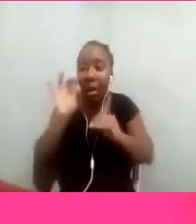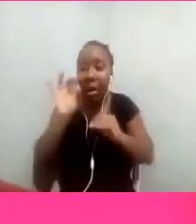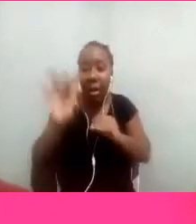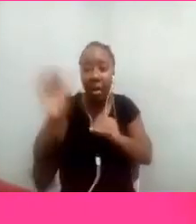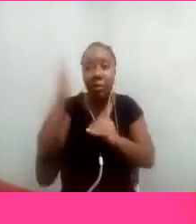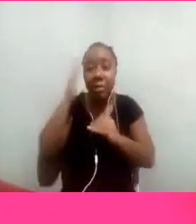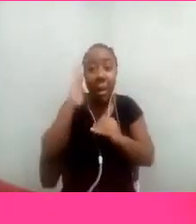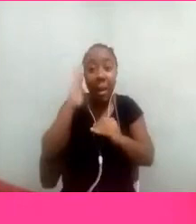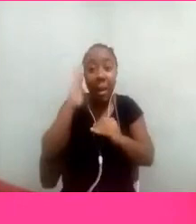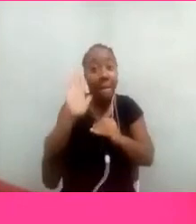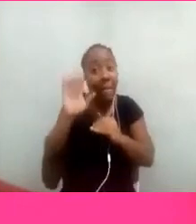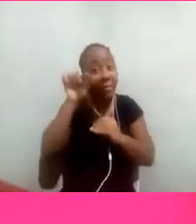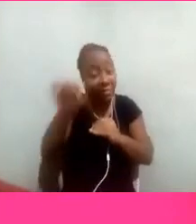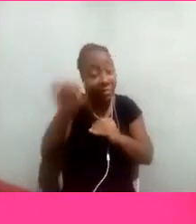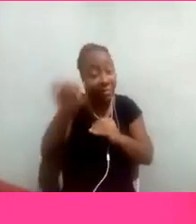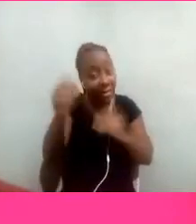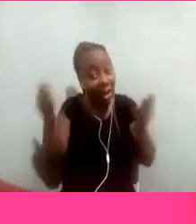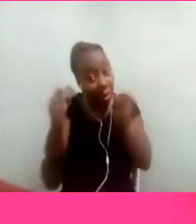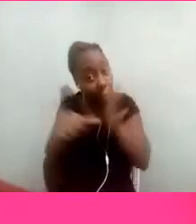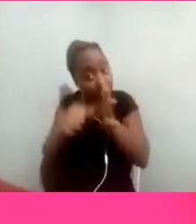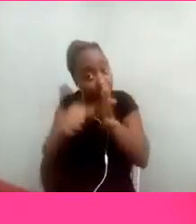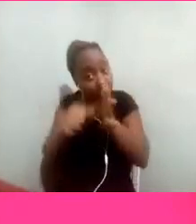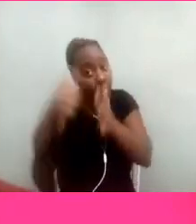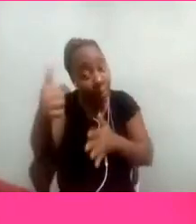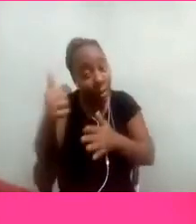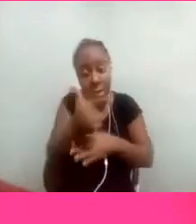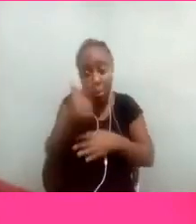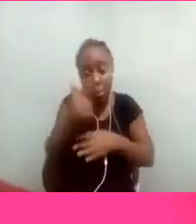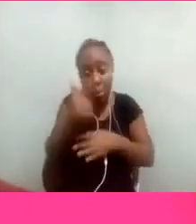está fazendo agora, que não tem o programa